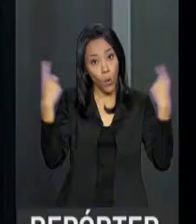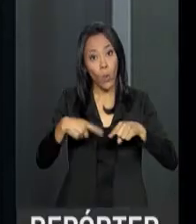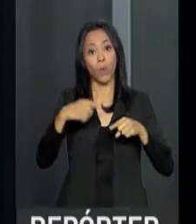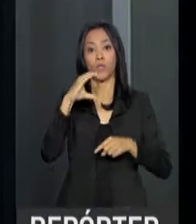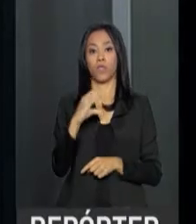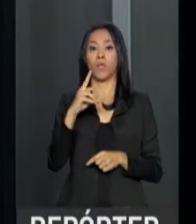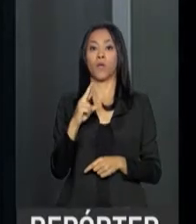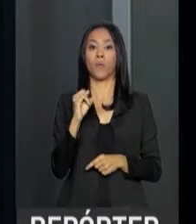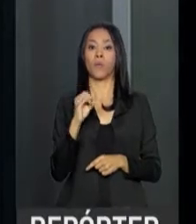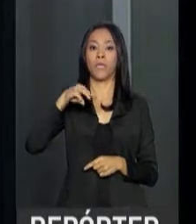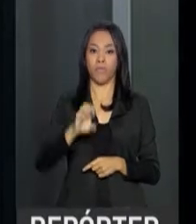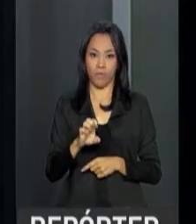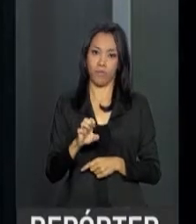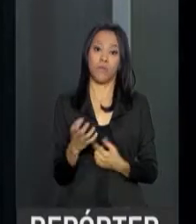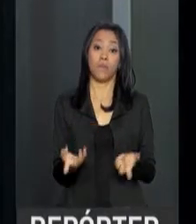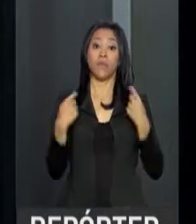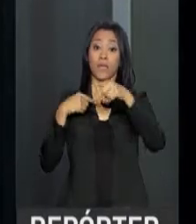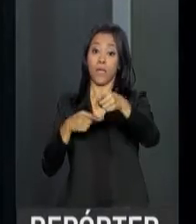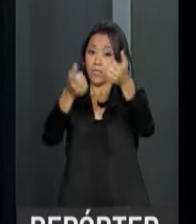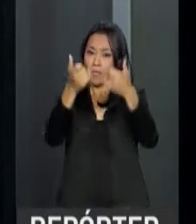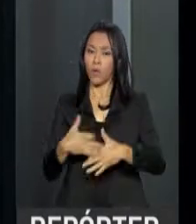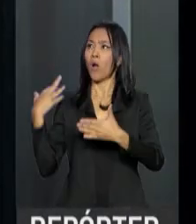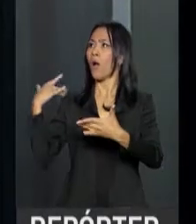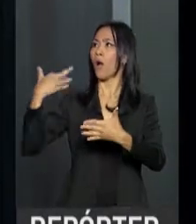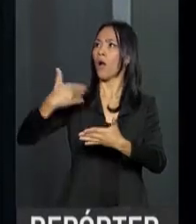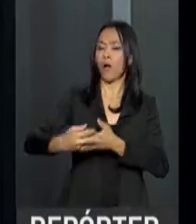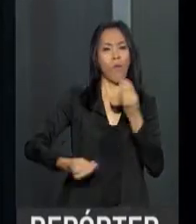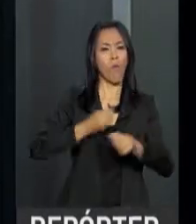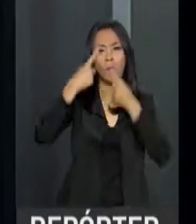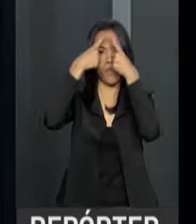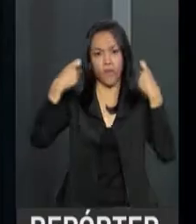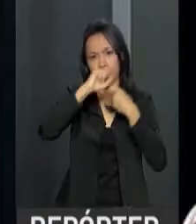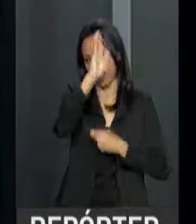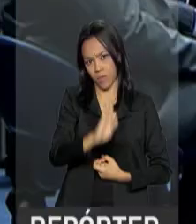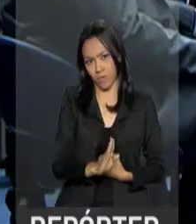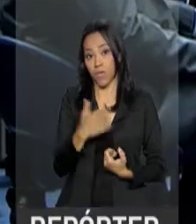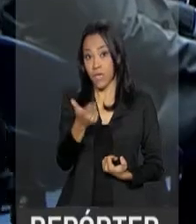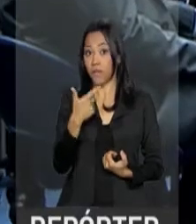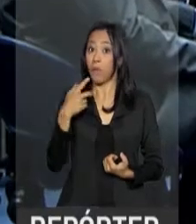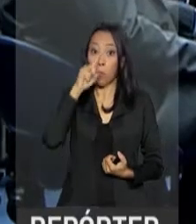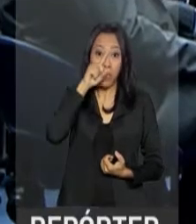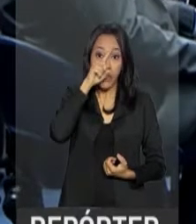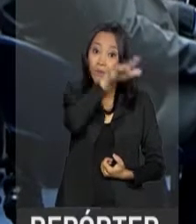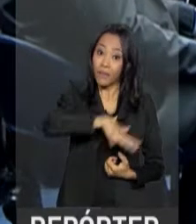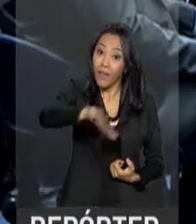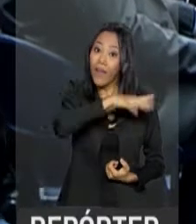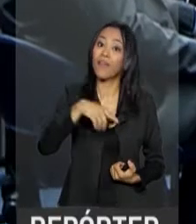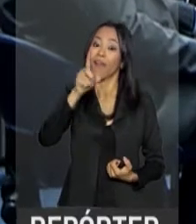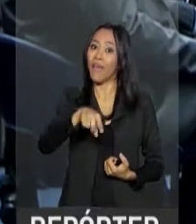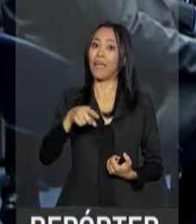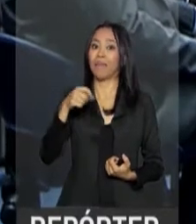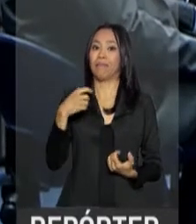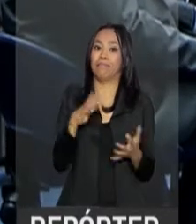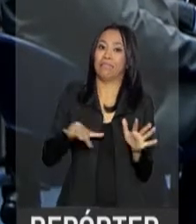jogo atrás um histórico da evolução da violência no país e disse que a crise na área ameaça à democracia e